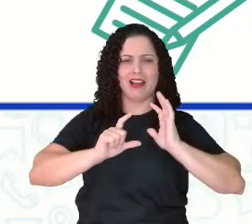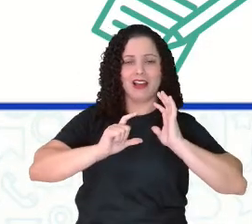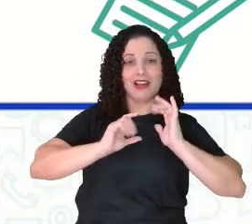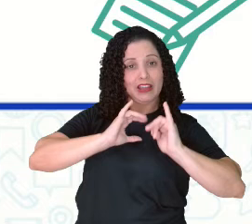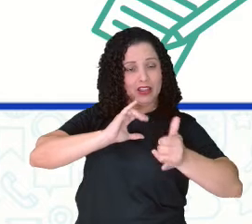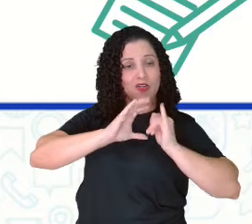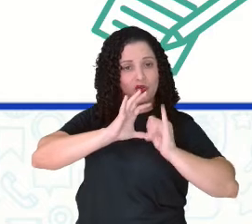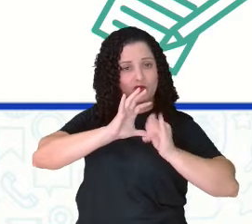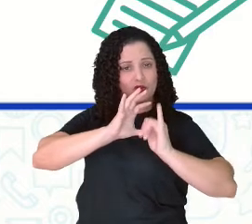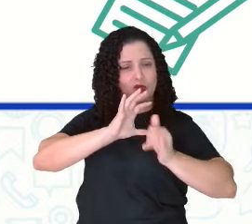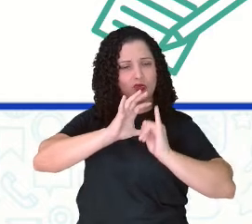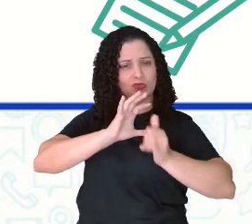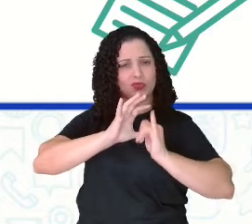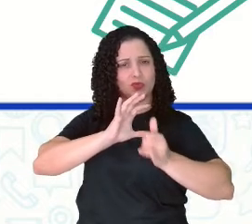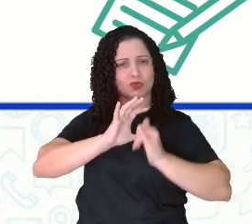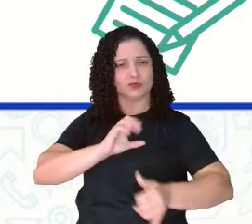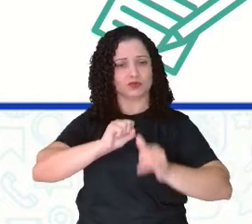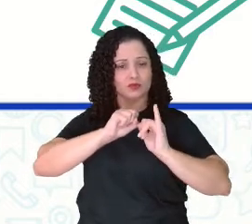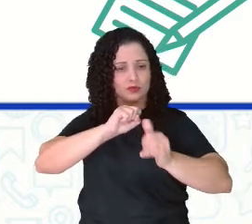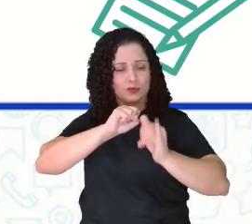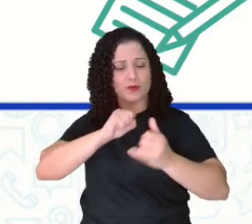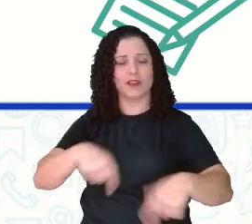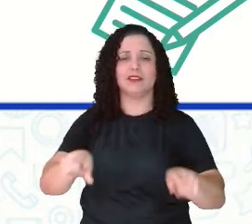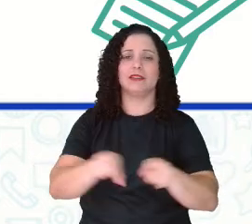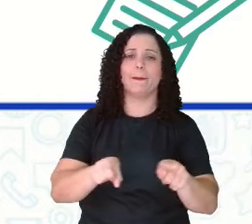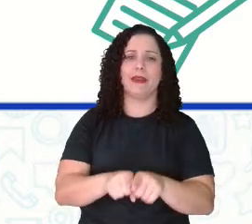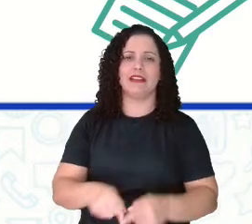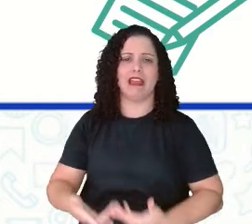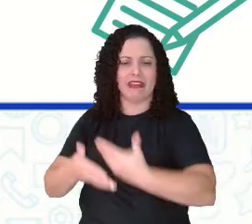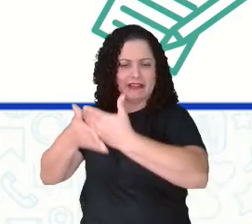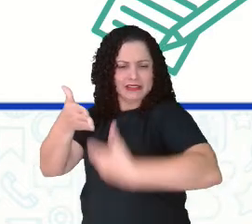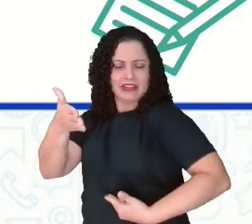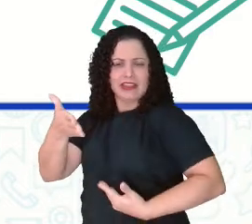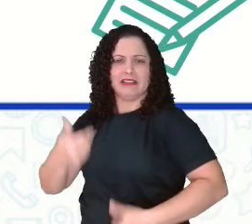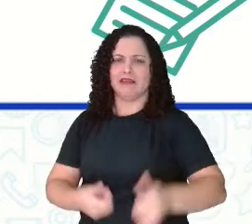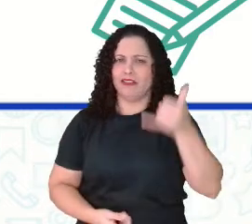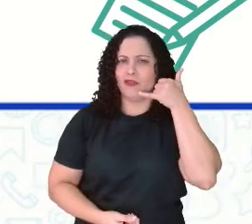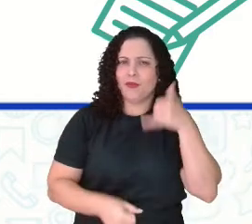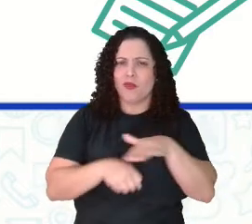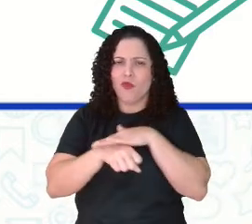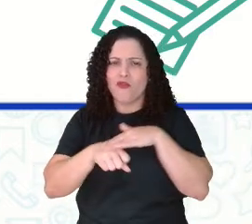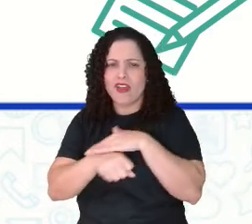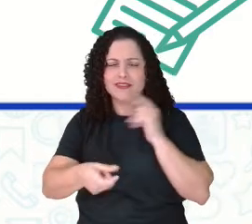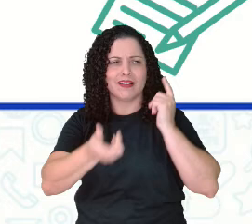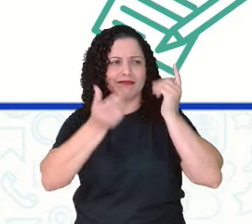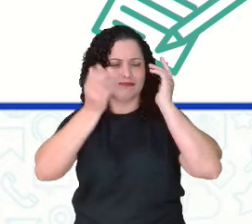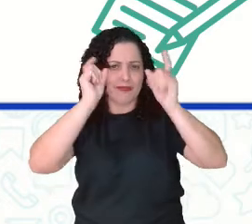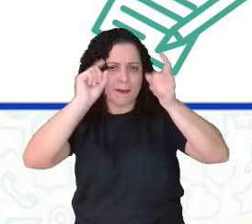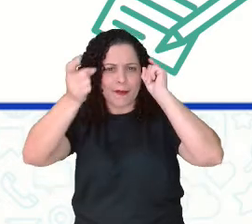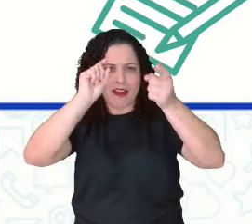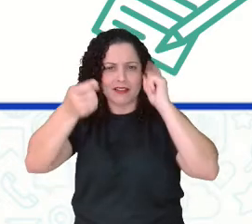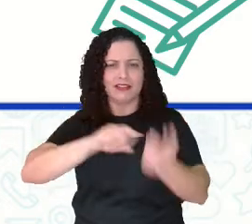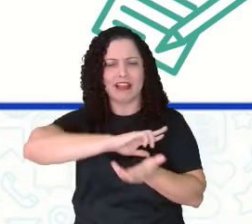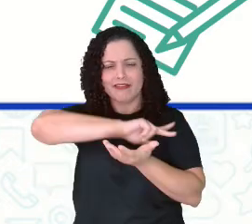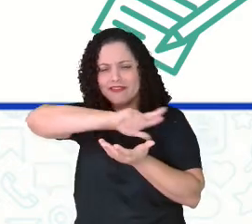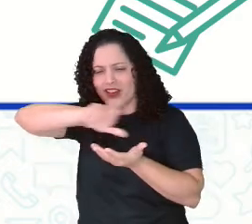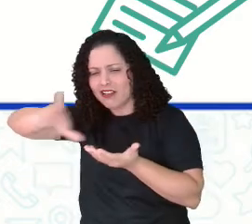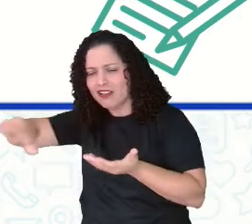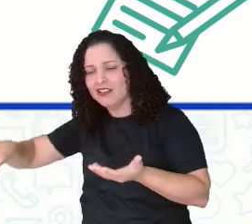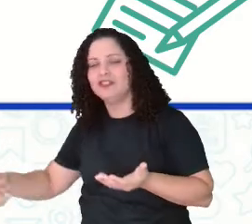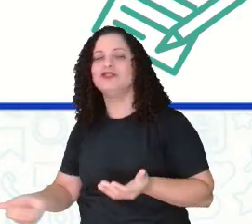crônica, receita, bula, manual de instruções, debate, telefonema, conversa. Como eu falei para vocês, são